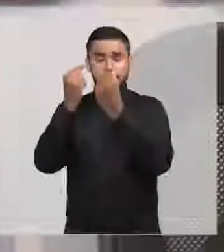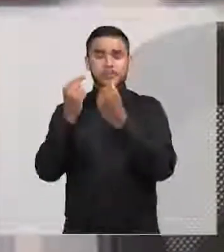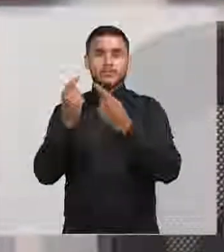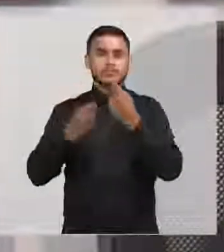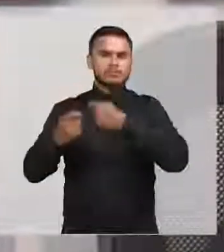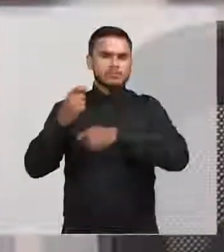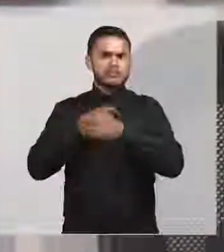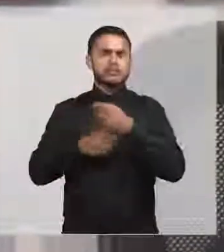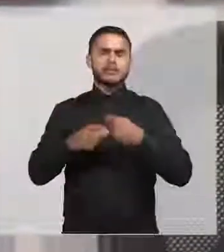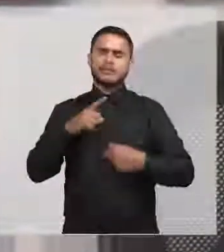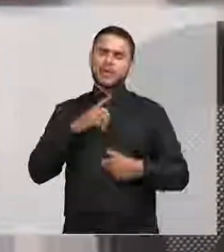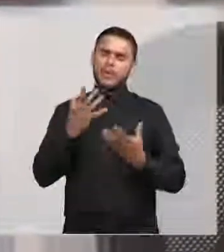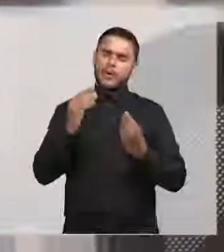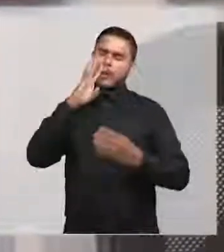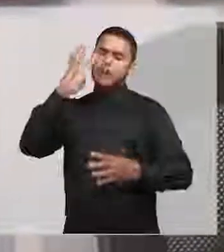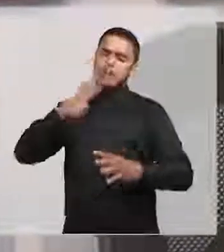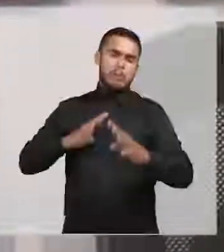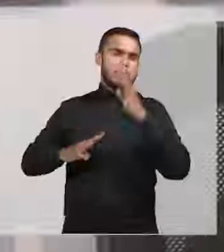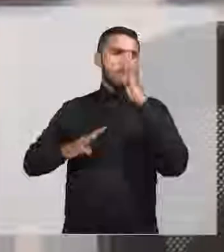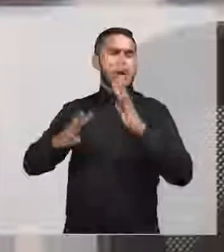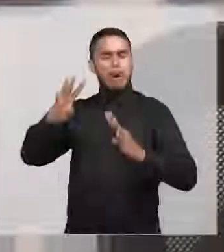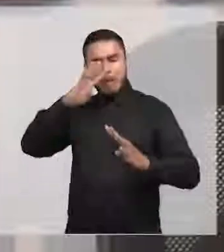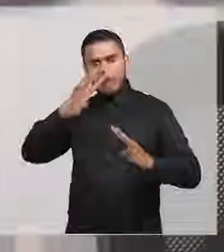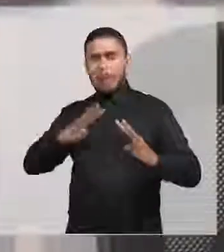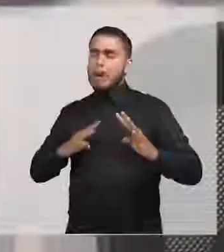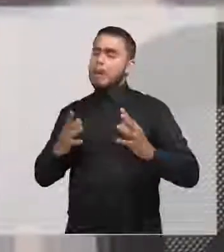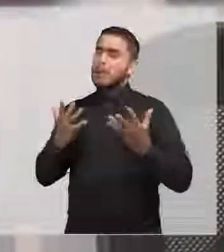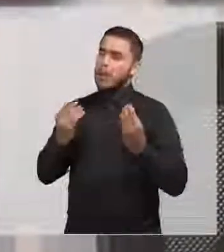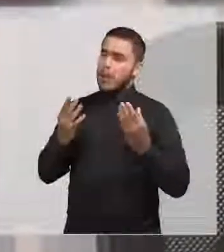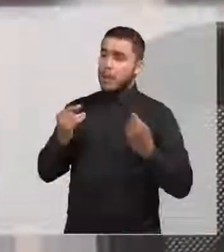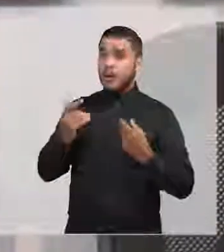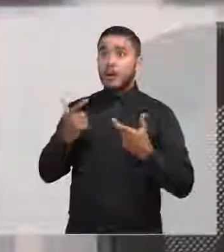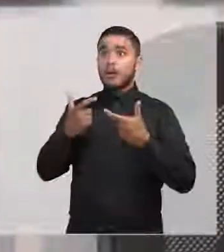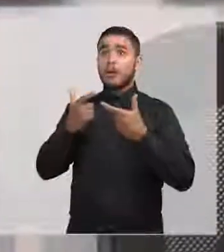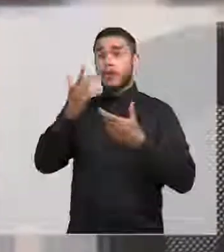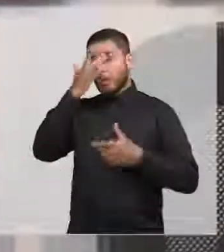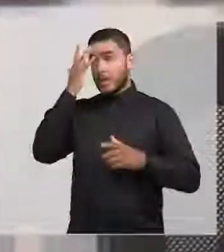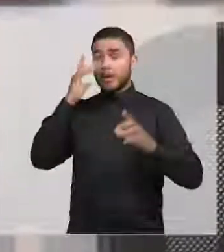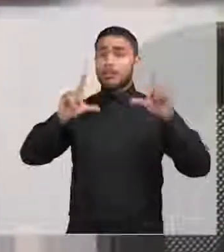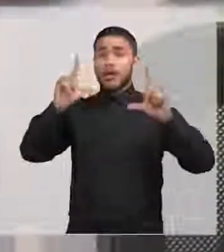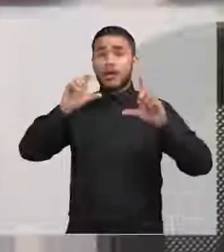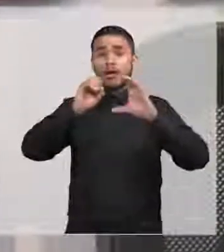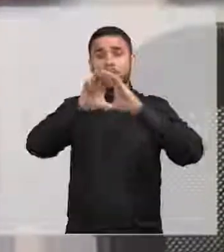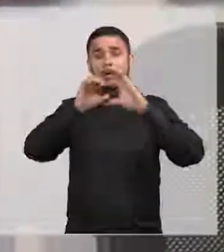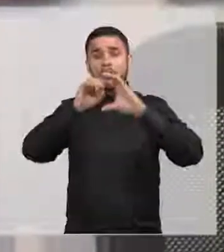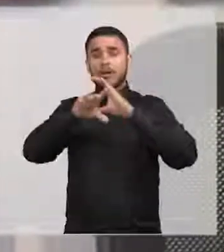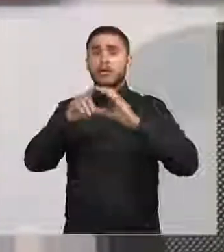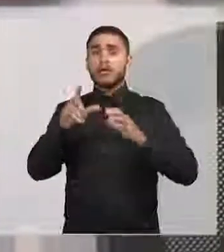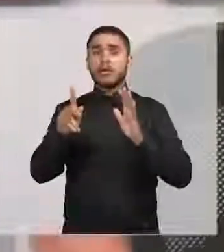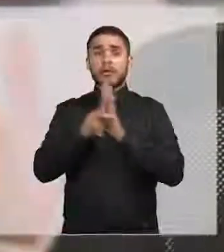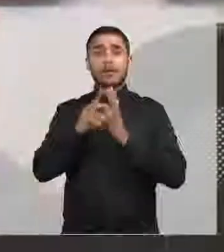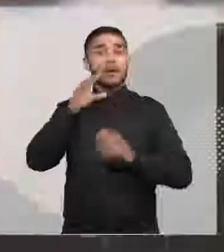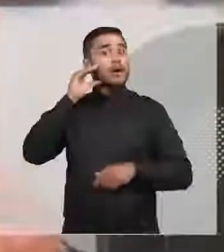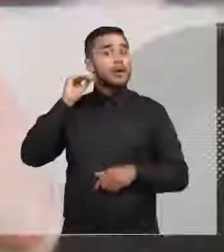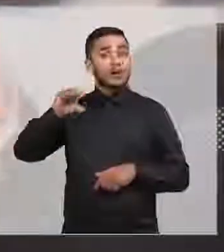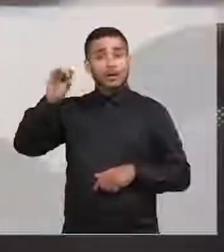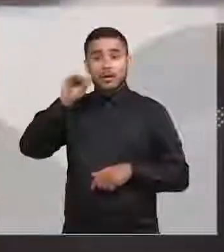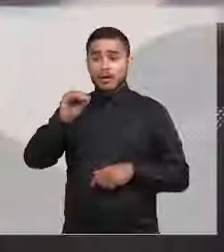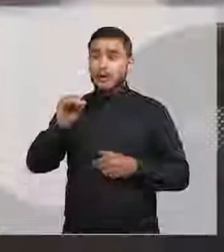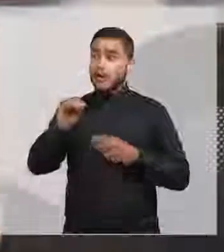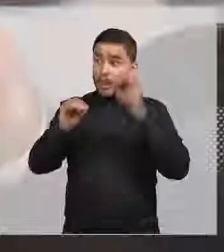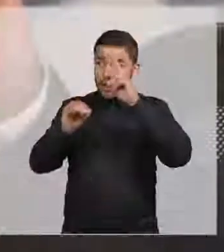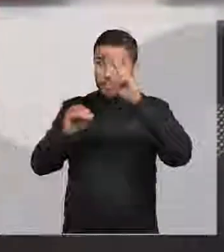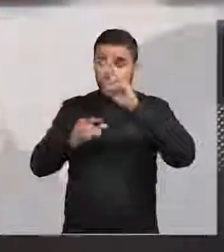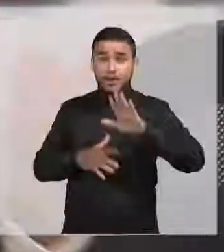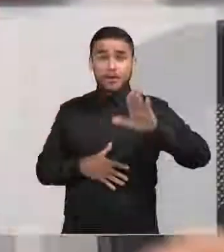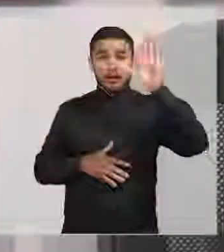tão criticada e bombardeada diariamente pelos principais veículos de comunicações de Ciro Gomes, hoje uma boa